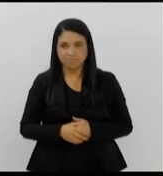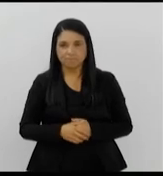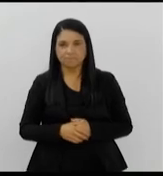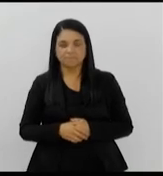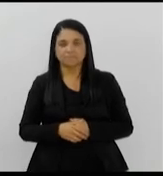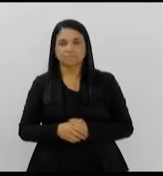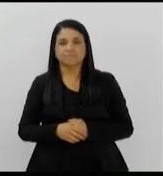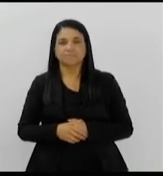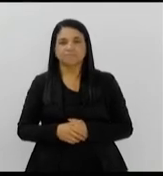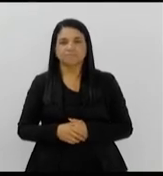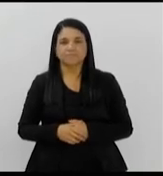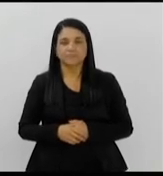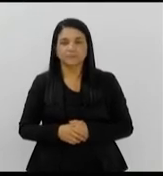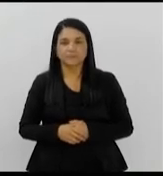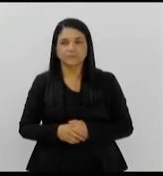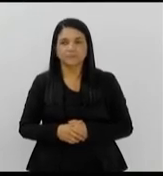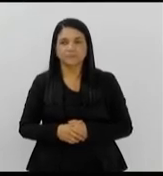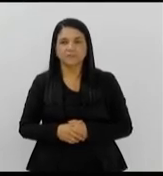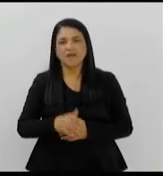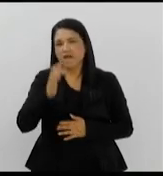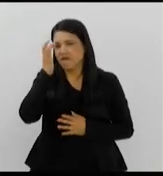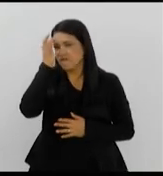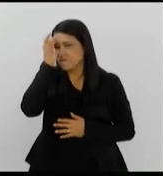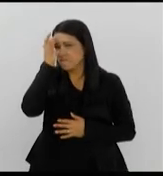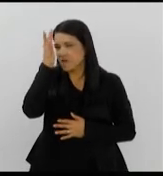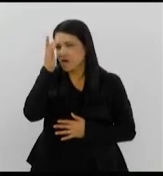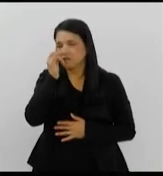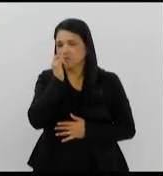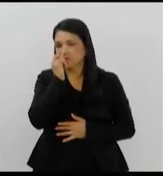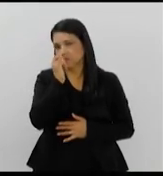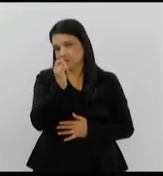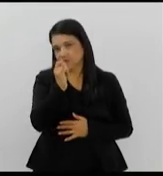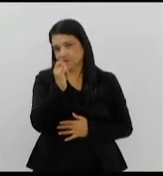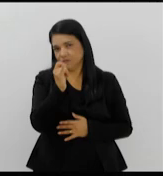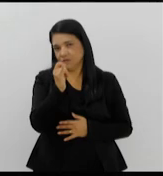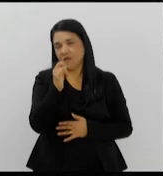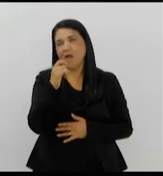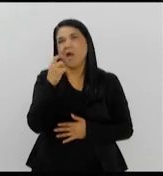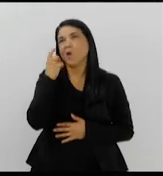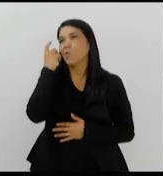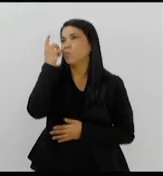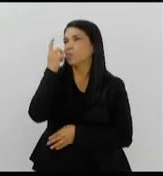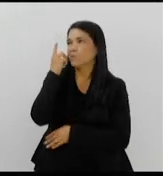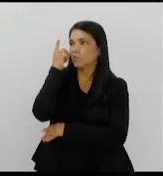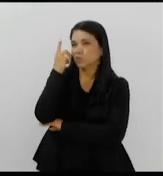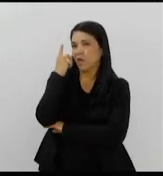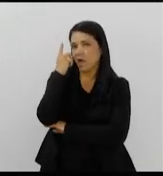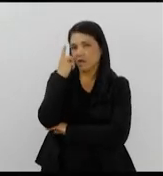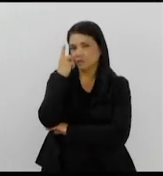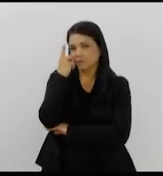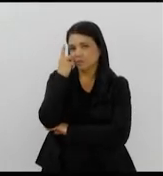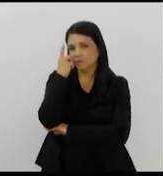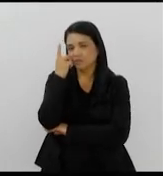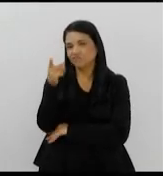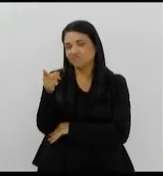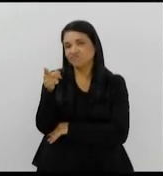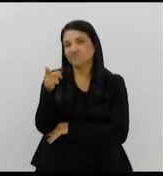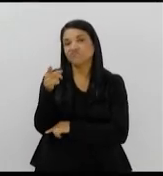Porque é muito fácil dizer assim: ao deputado